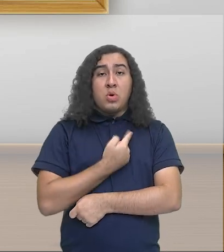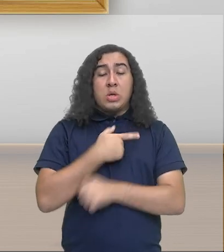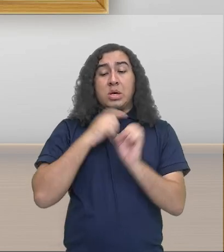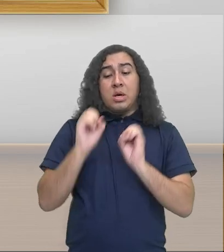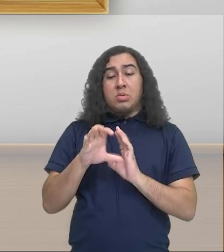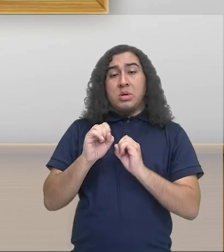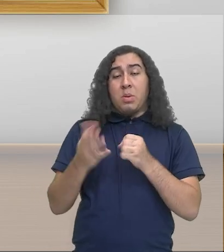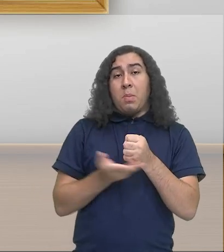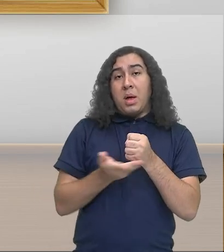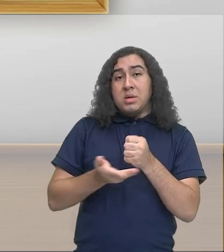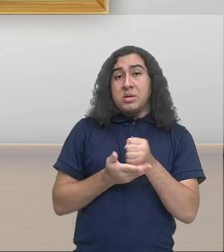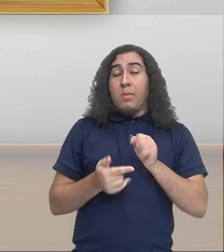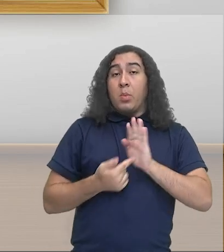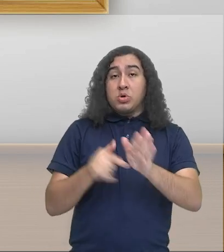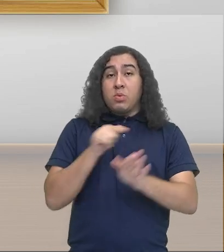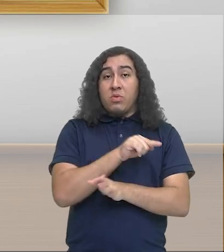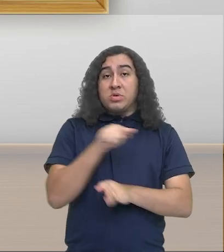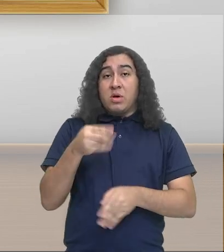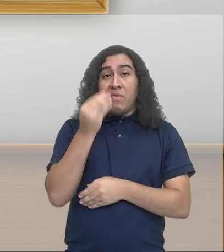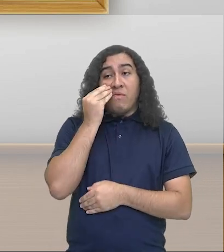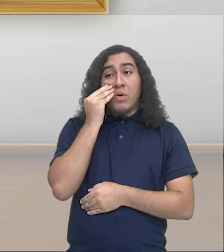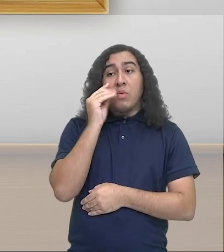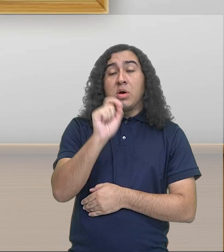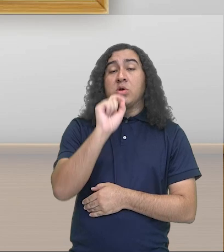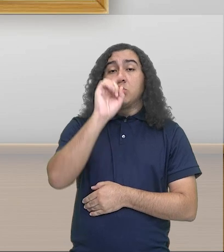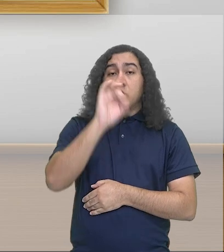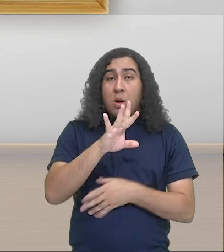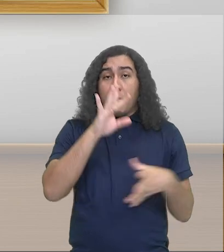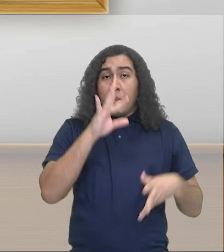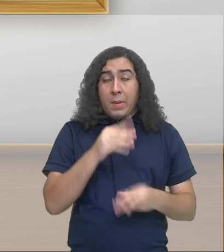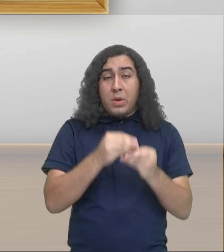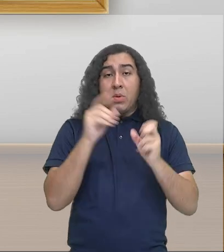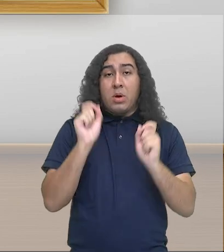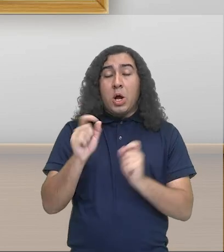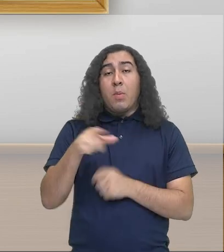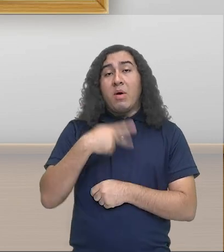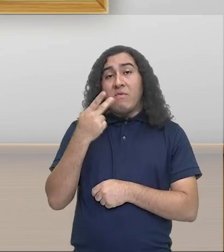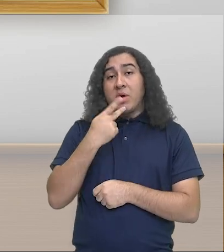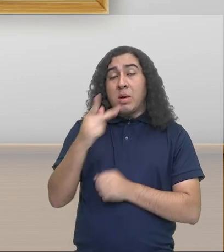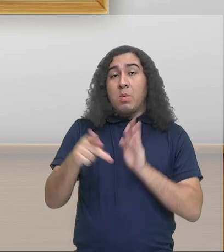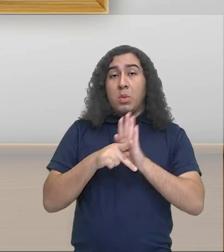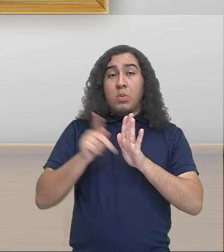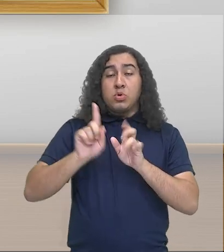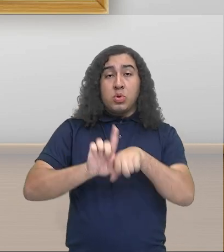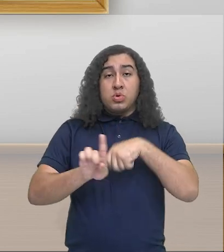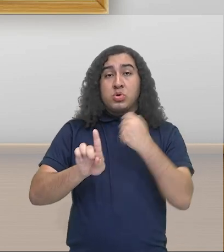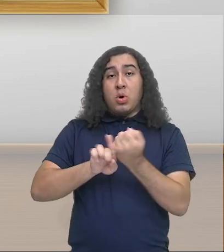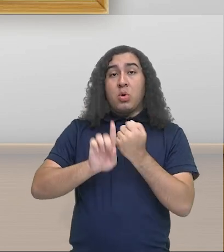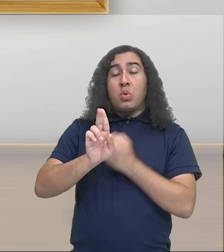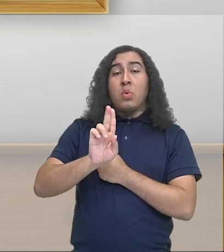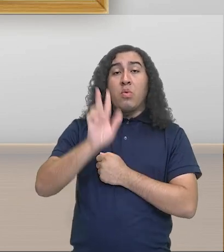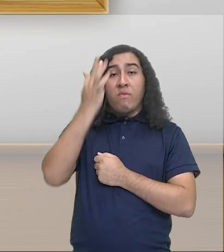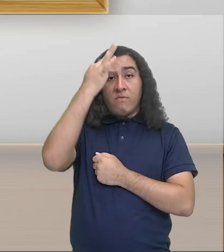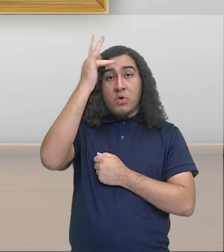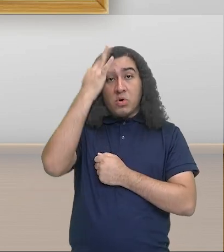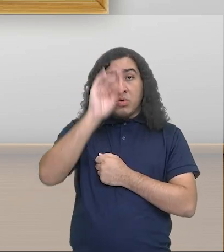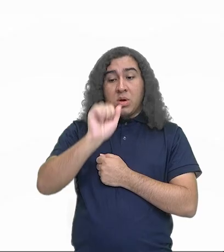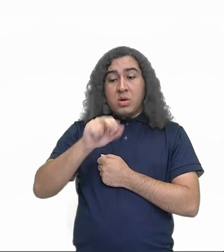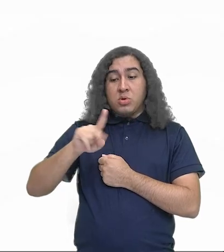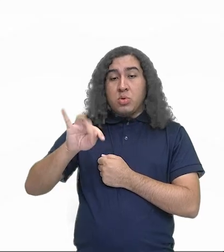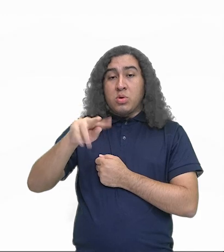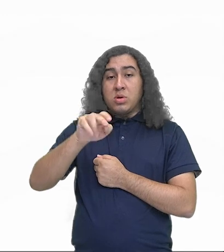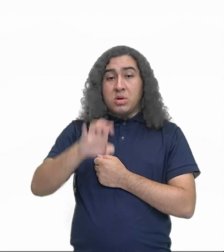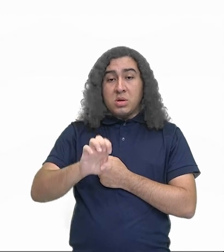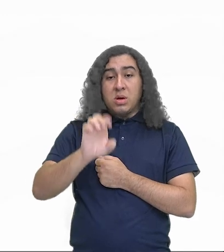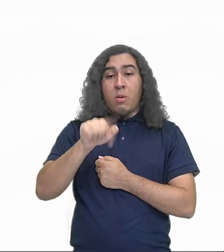básica. Vou trazer para vocês, só para reforçar, uma fala do sociólogo, do filósofo Anthony